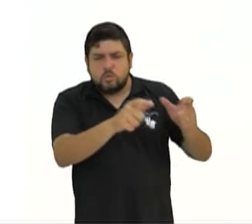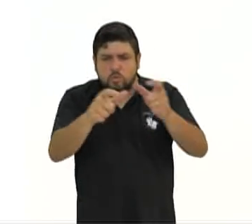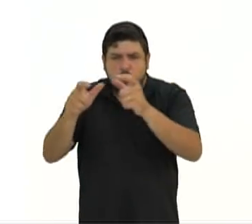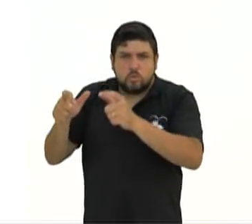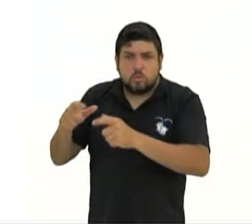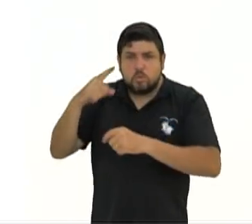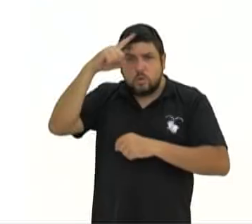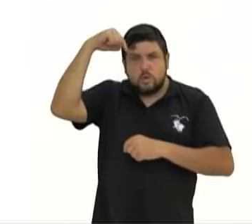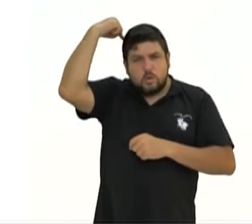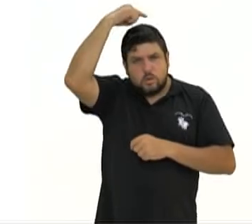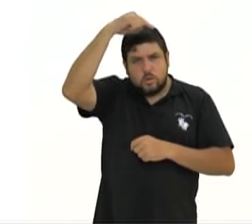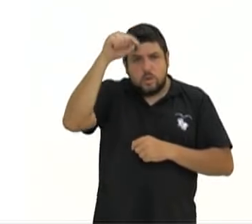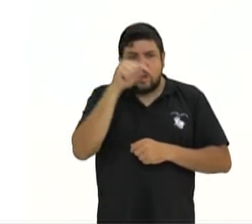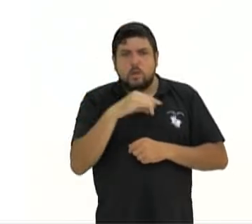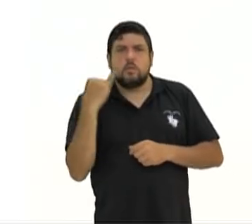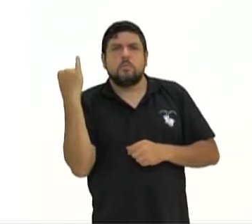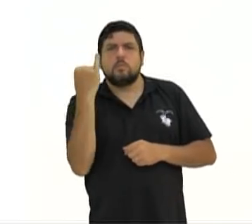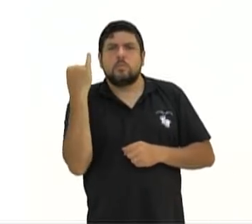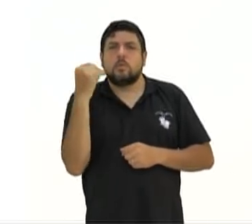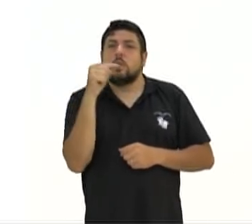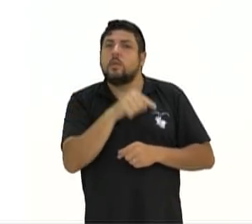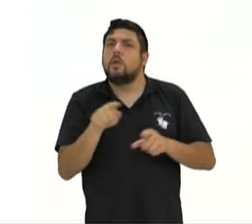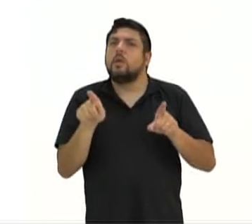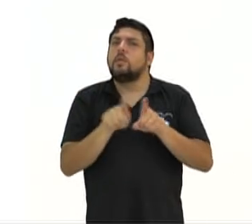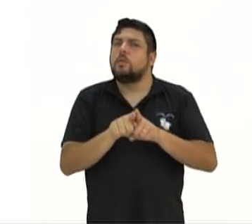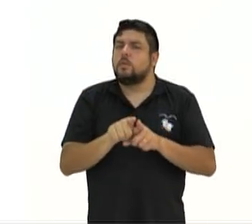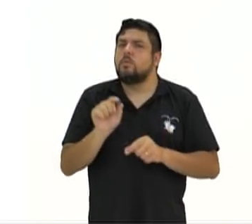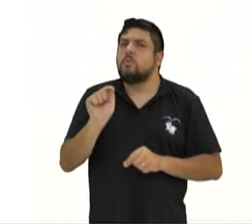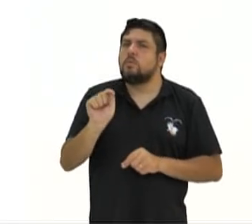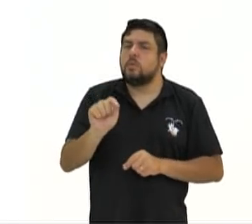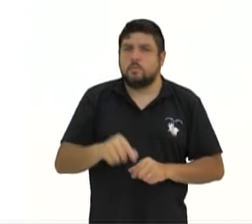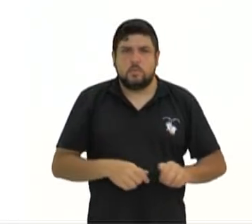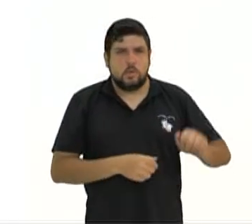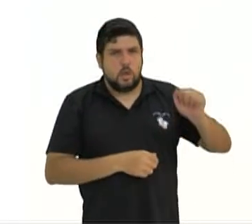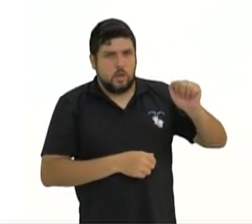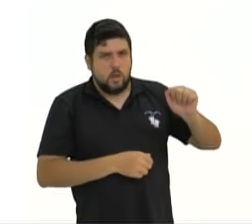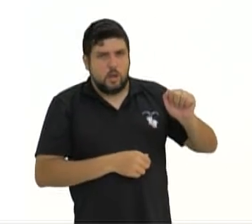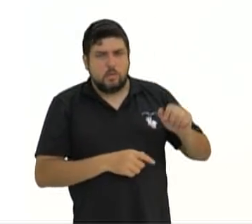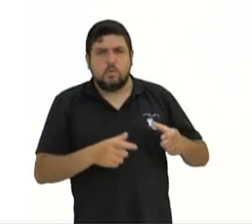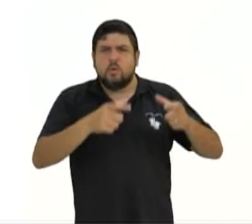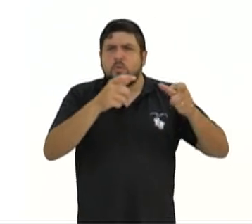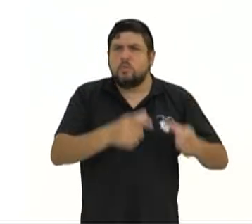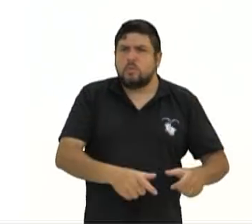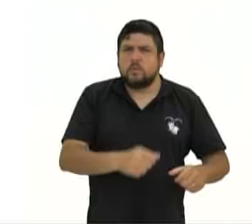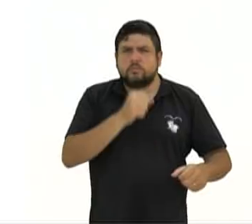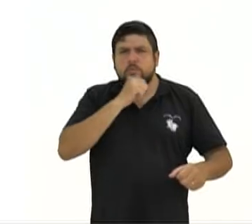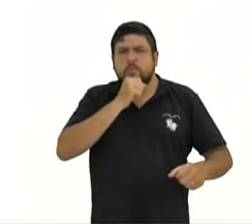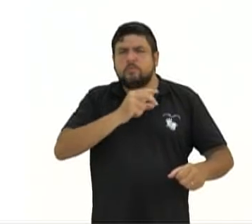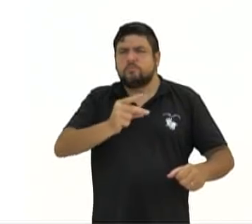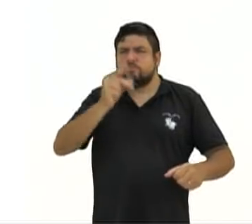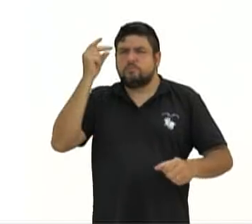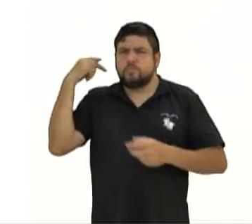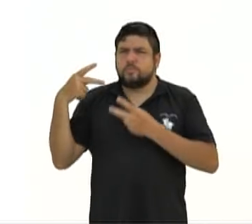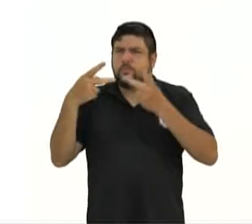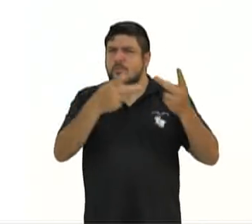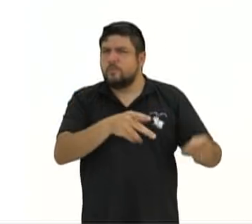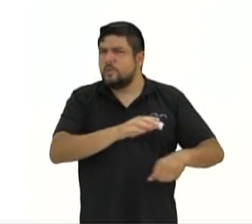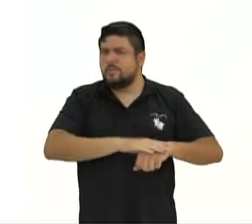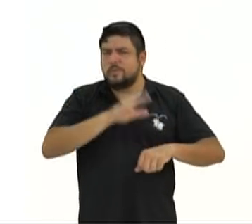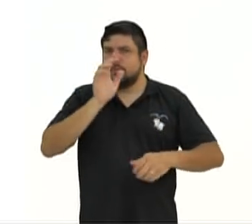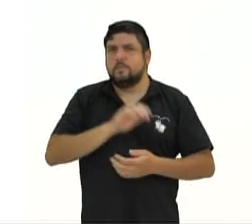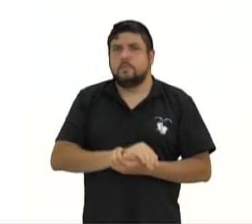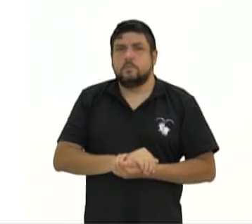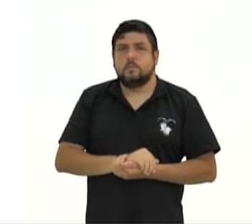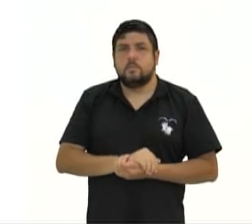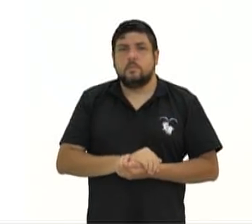essa importância, eles também são, letra A, antigos, e por isso deixaram de ser visitados. Patrimônio